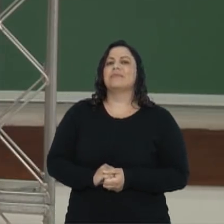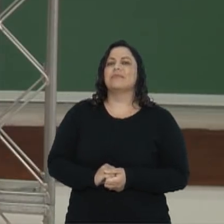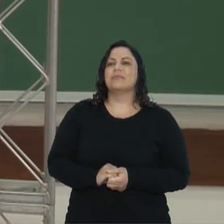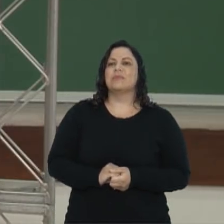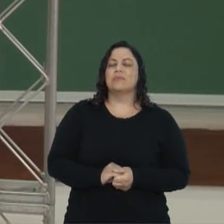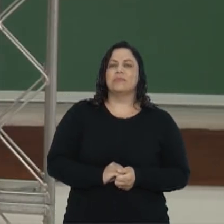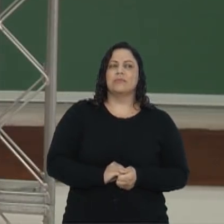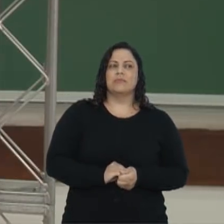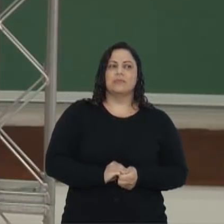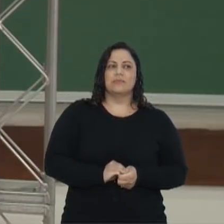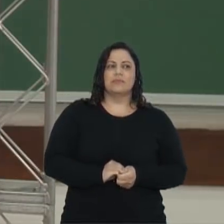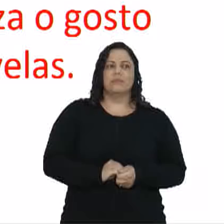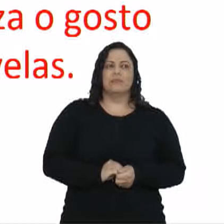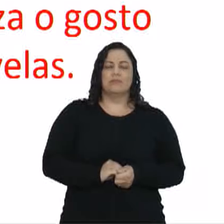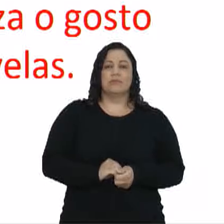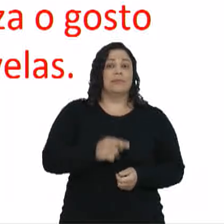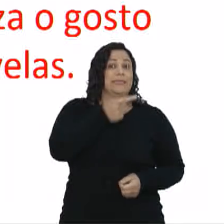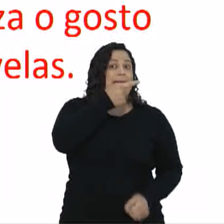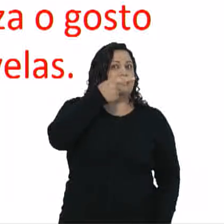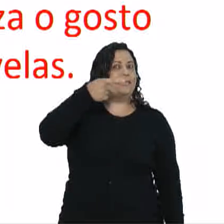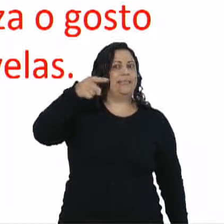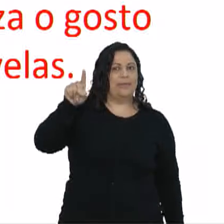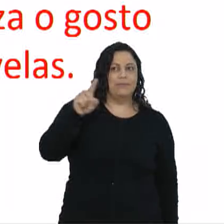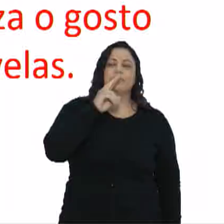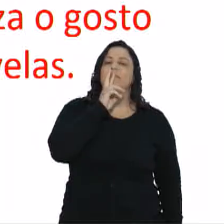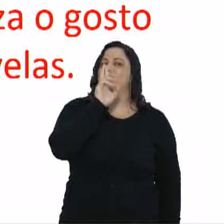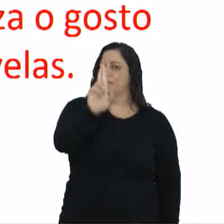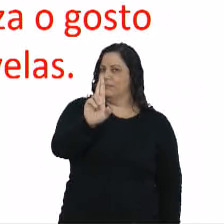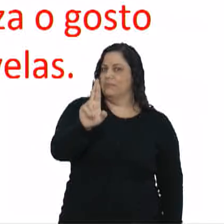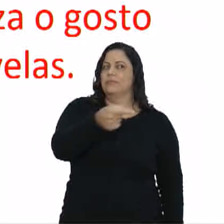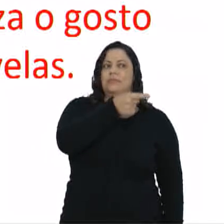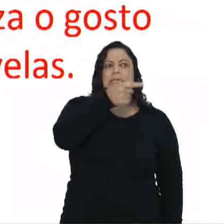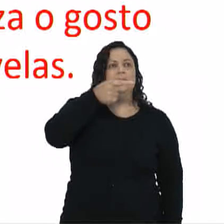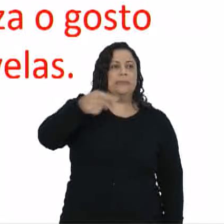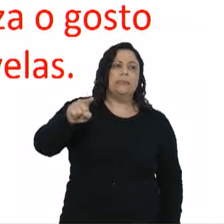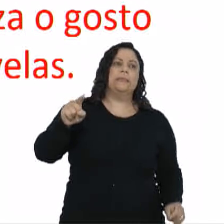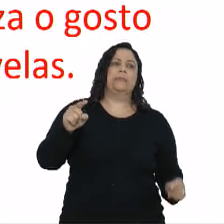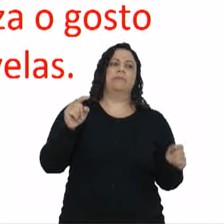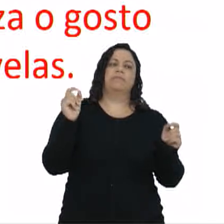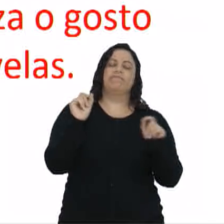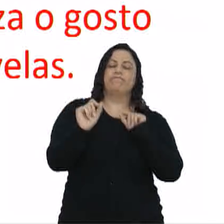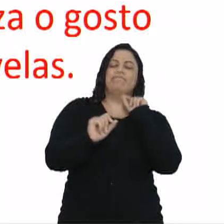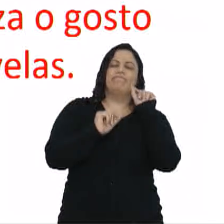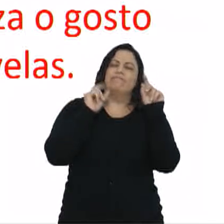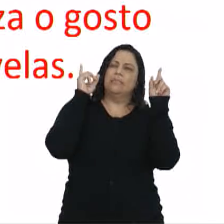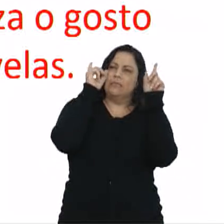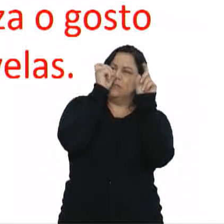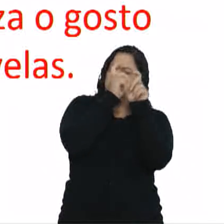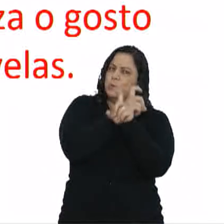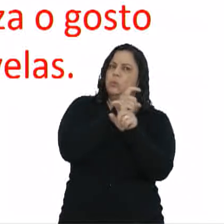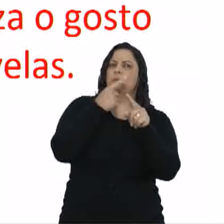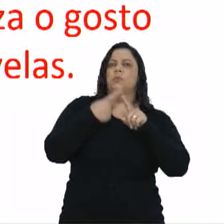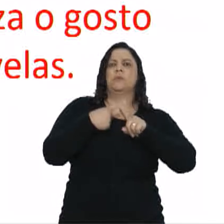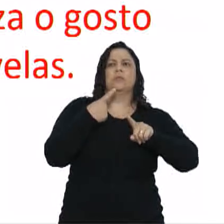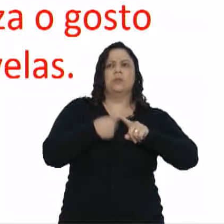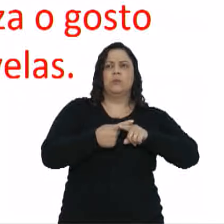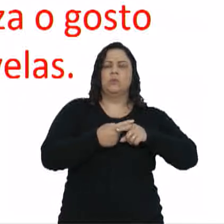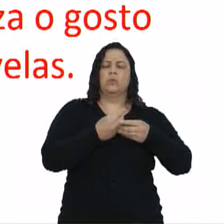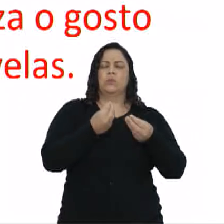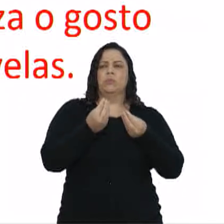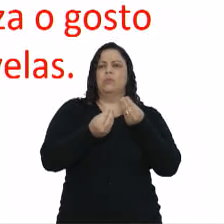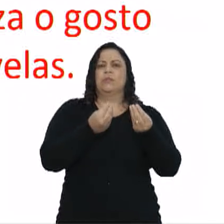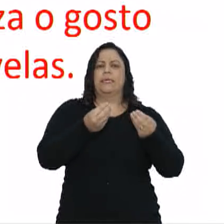colocou ali, ó. Não, né? Então ficaria mais difícil para entender, né? Porque a expressão por telenovelas,